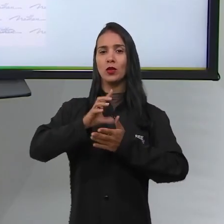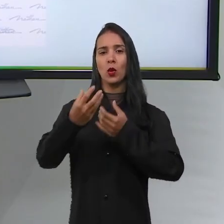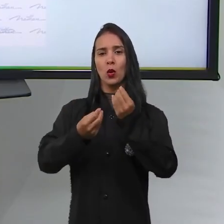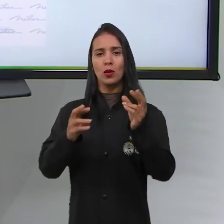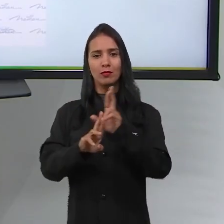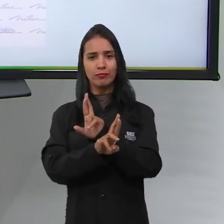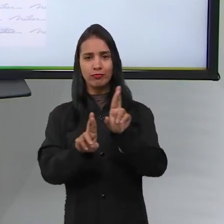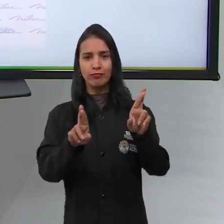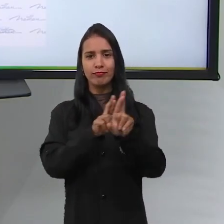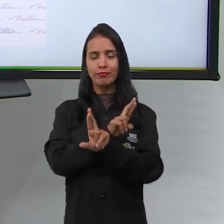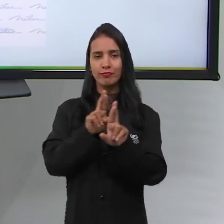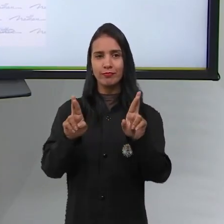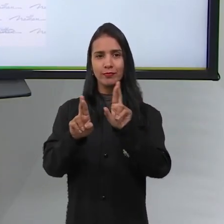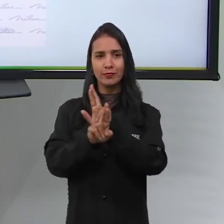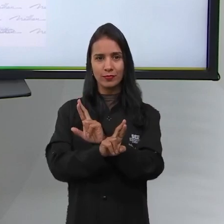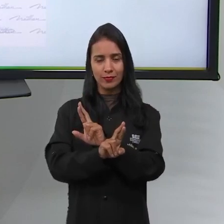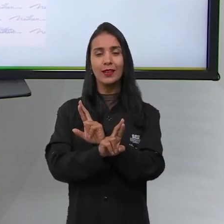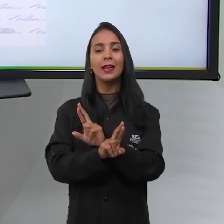relacionar,